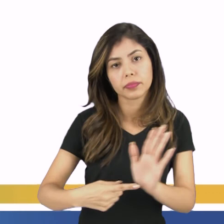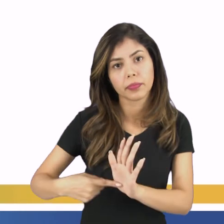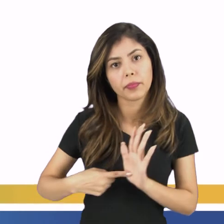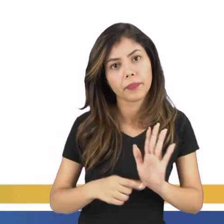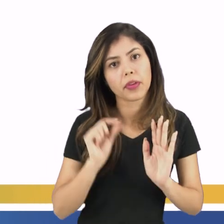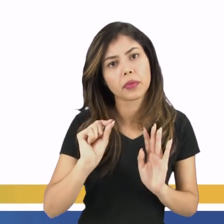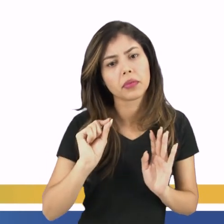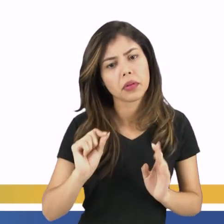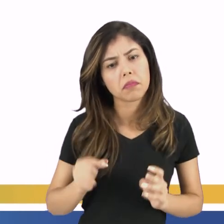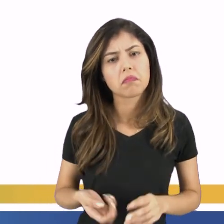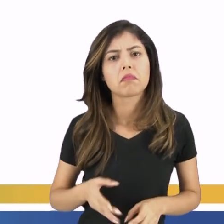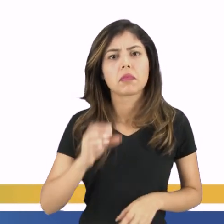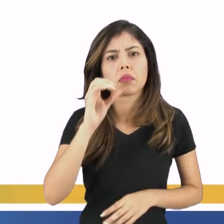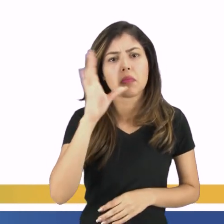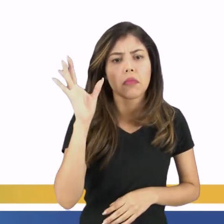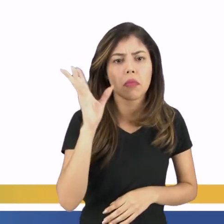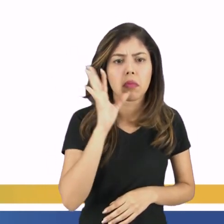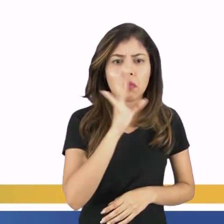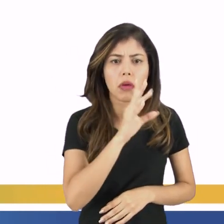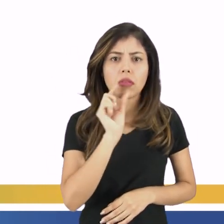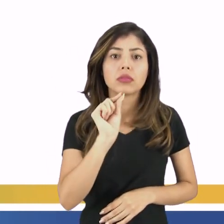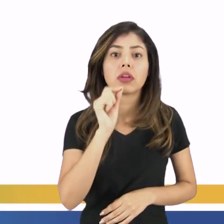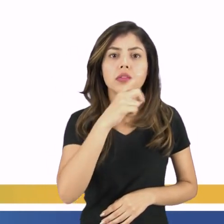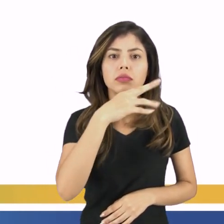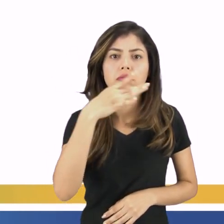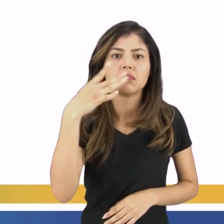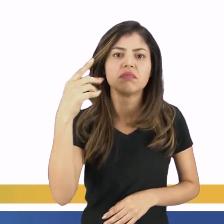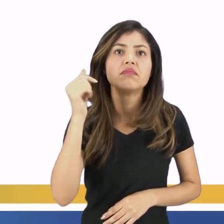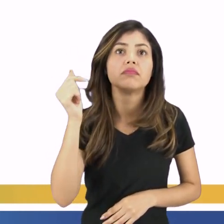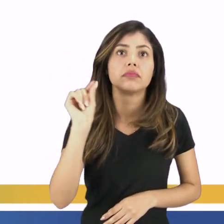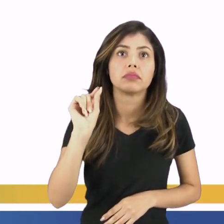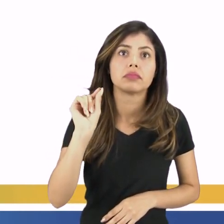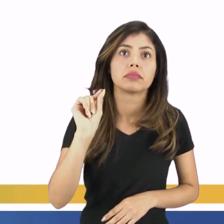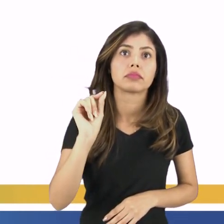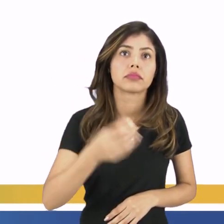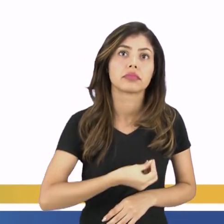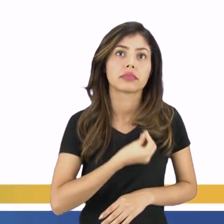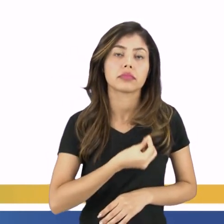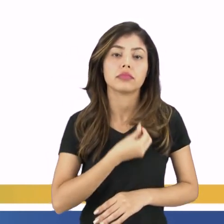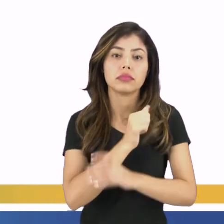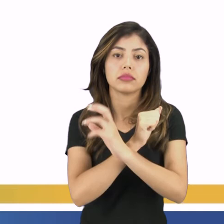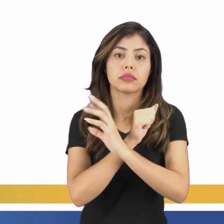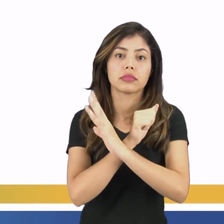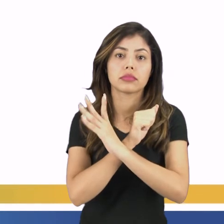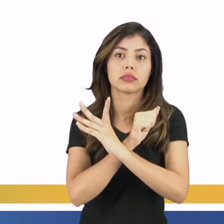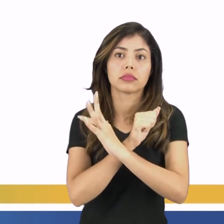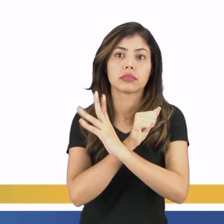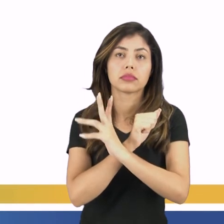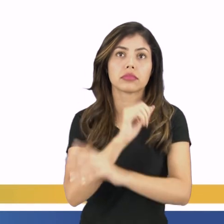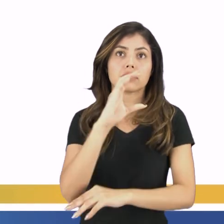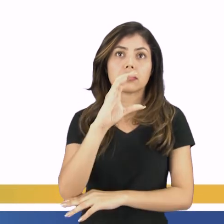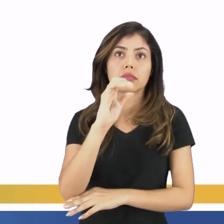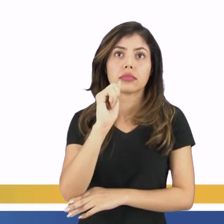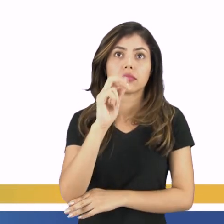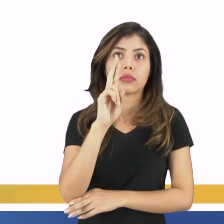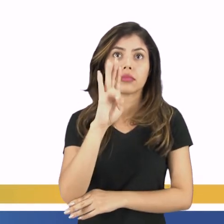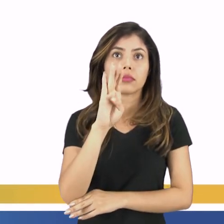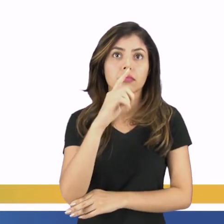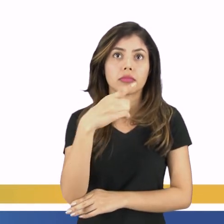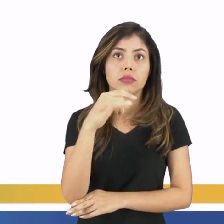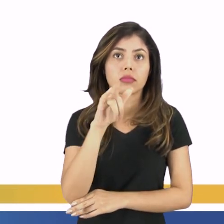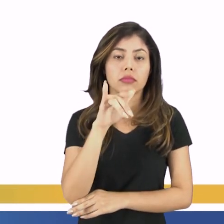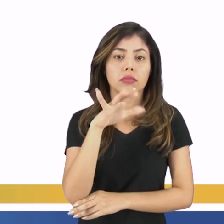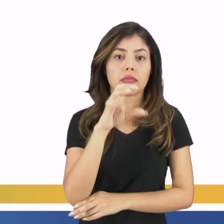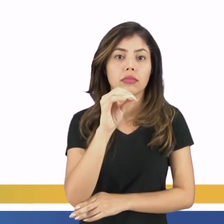que provoca o odor característico do nosso suor? A presença de ácidos carboxílicos. Então, nós temos a presença